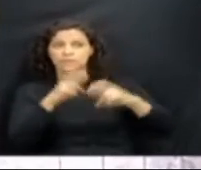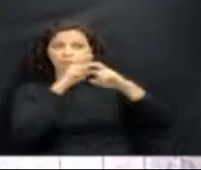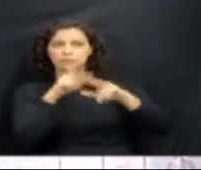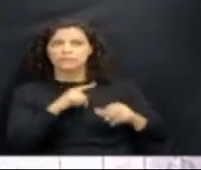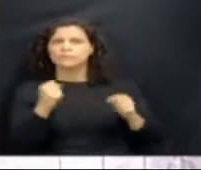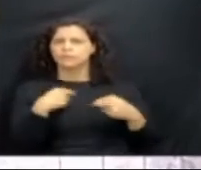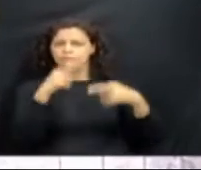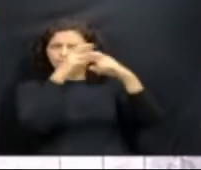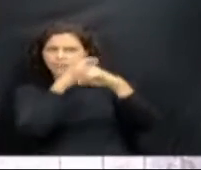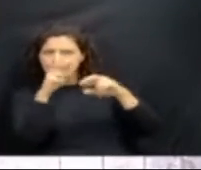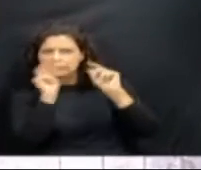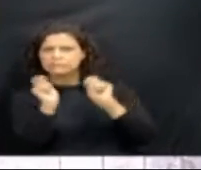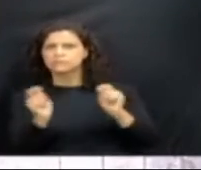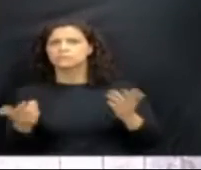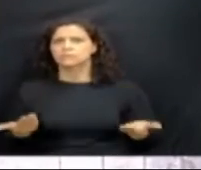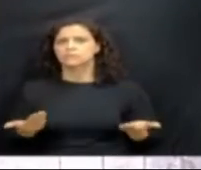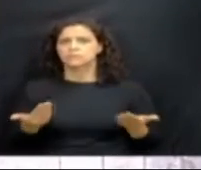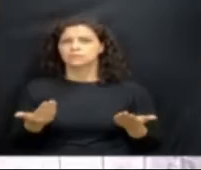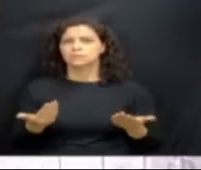se necessário,